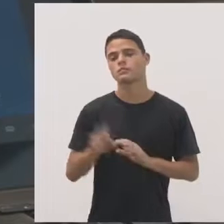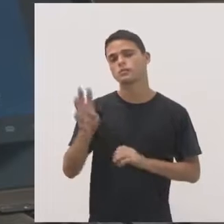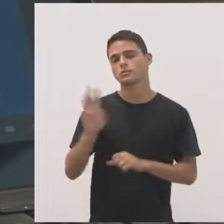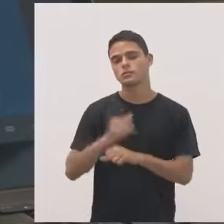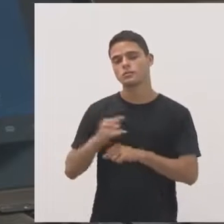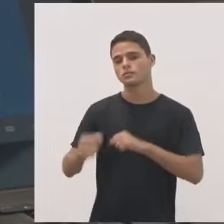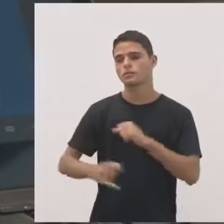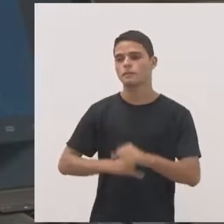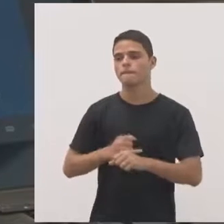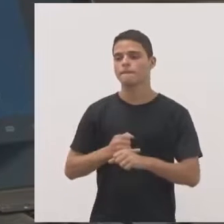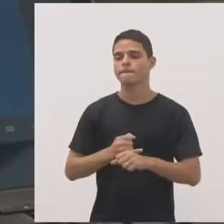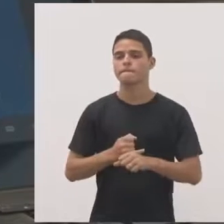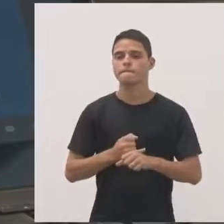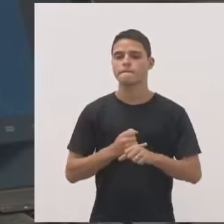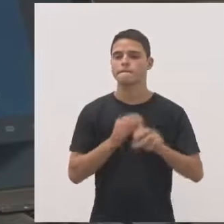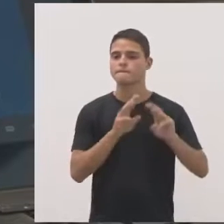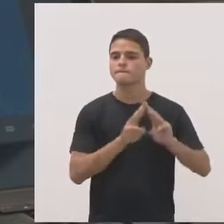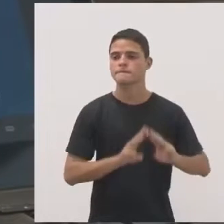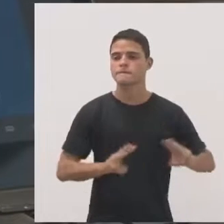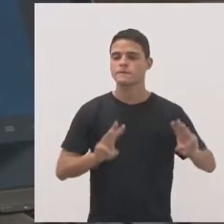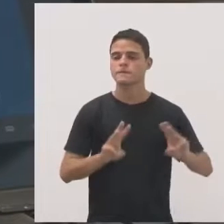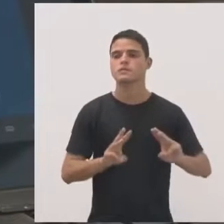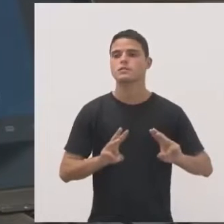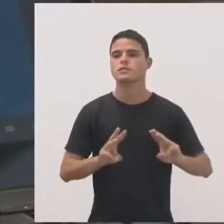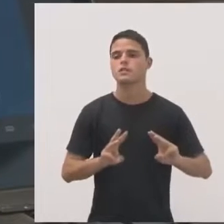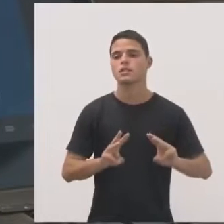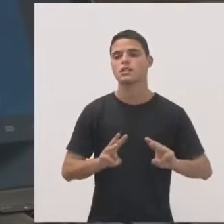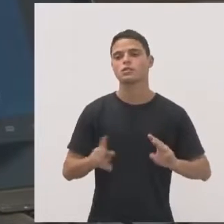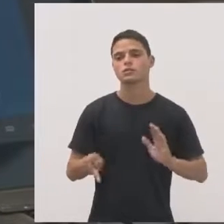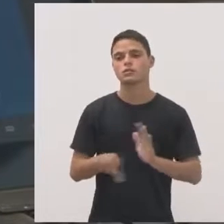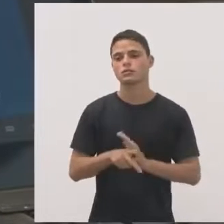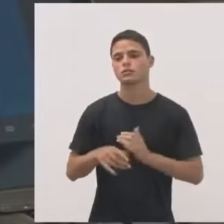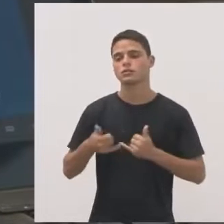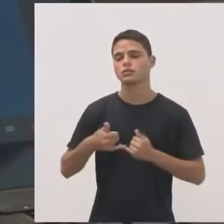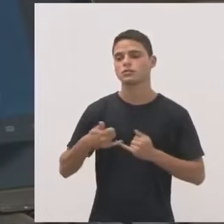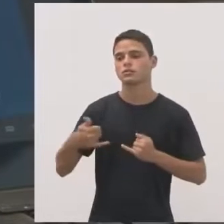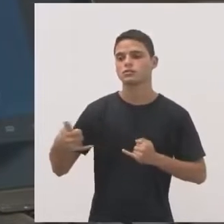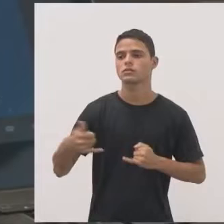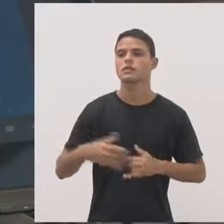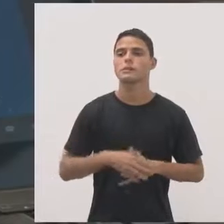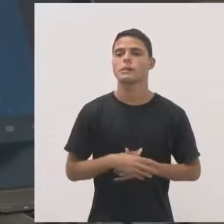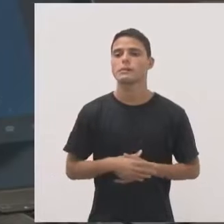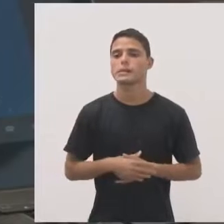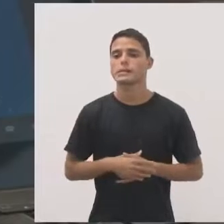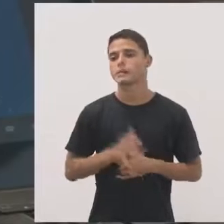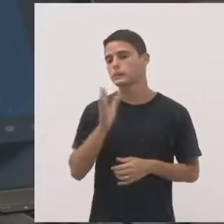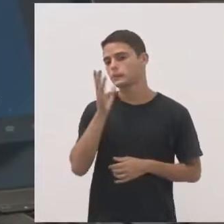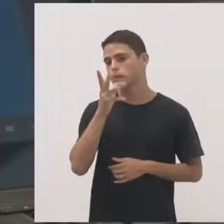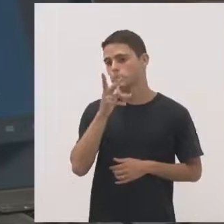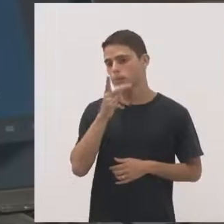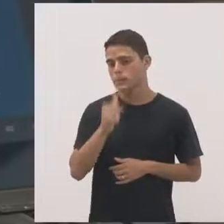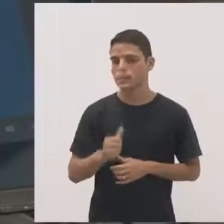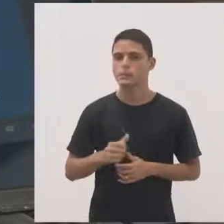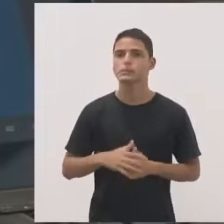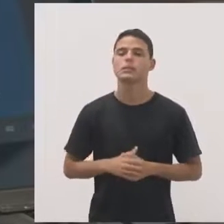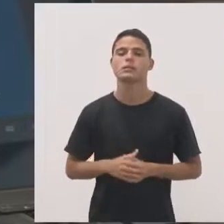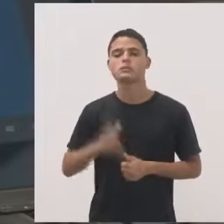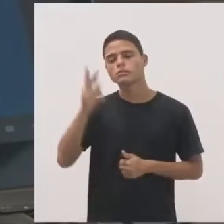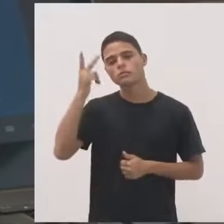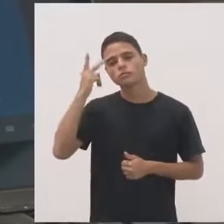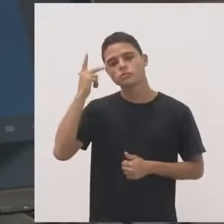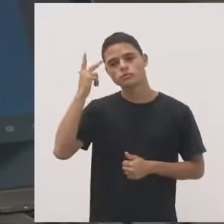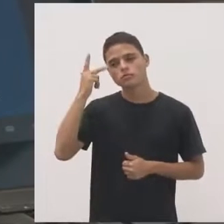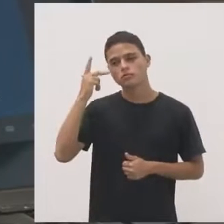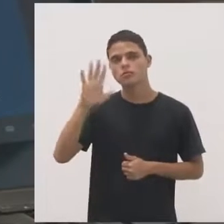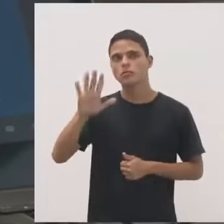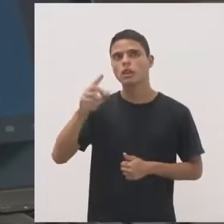tá? Então eu vou mostrar uma com cabo e outra no Wi-Fi. Então ele demora um pouquinho mesmo, é super normal isso,